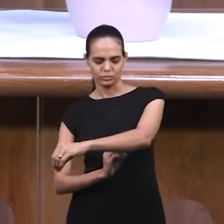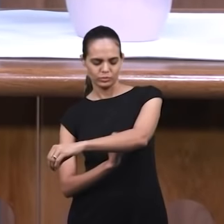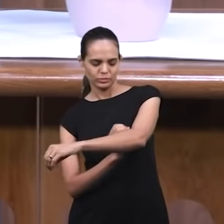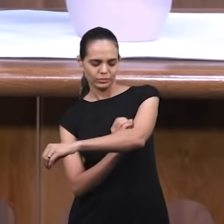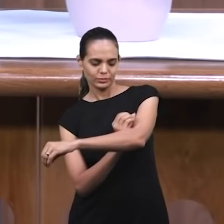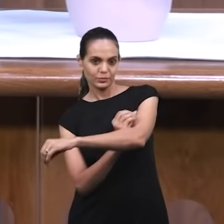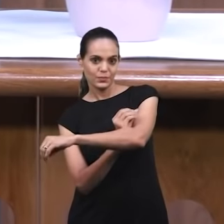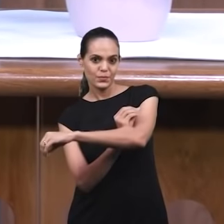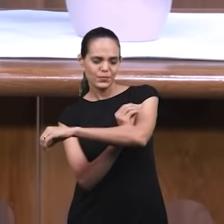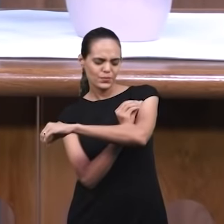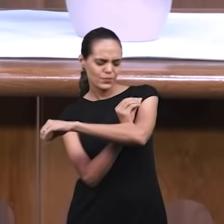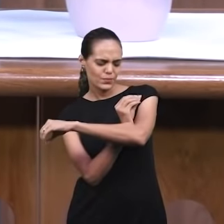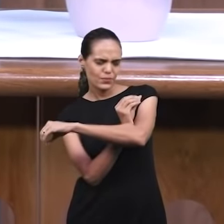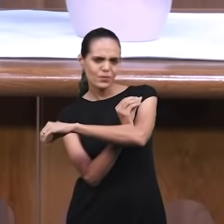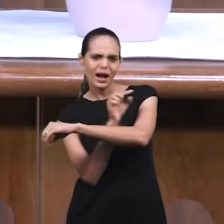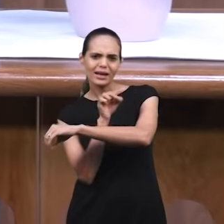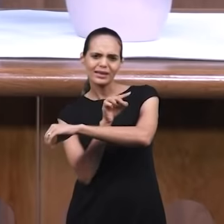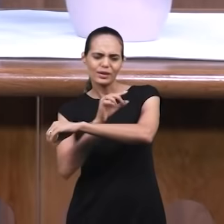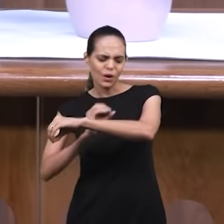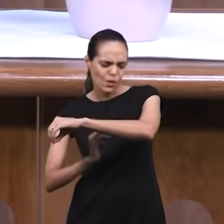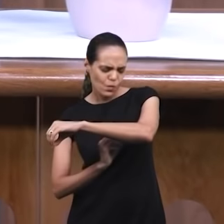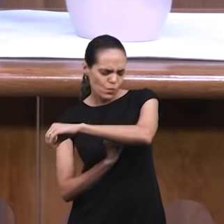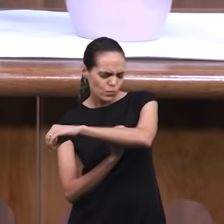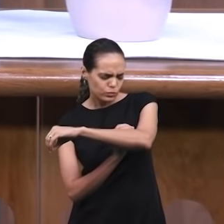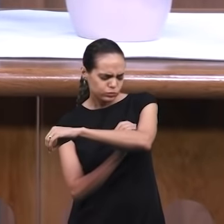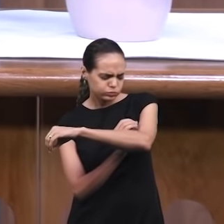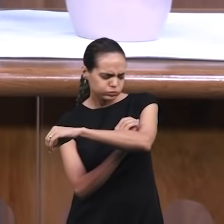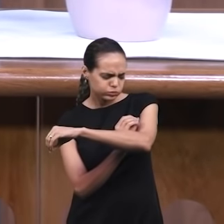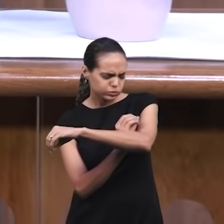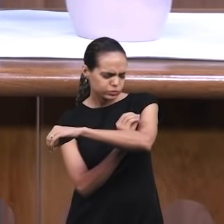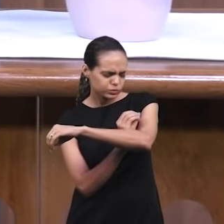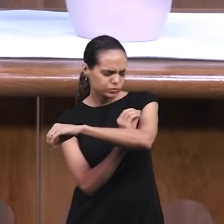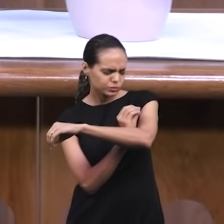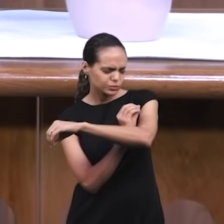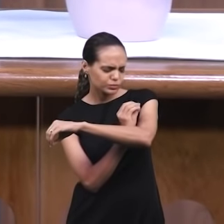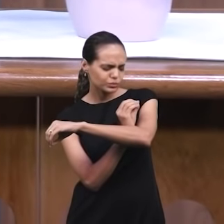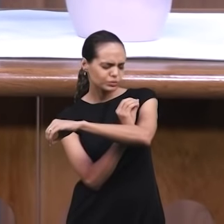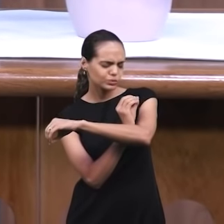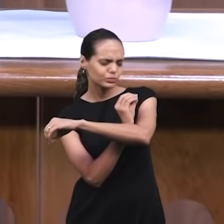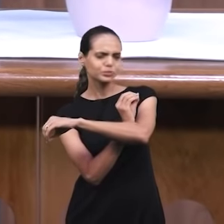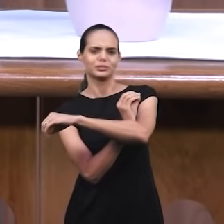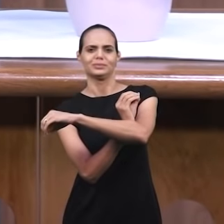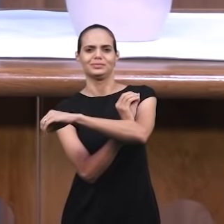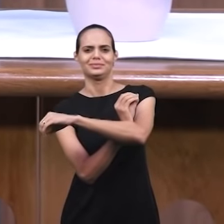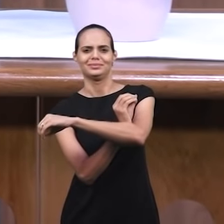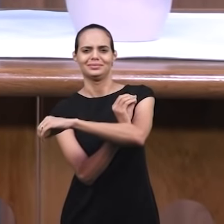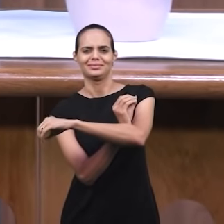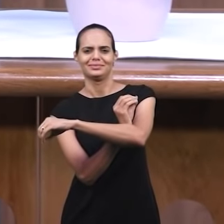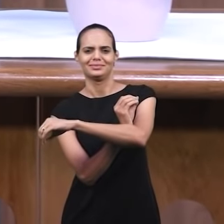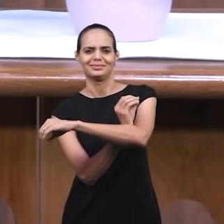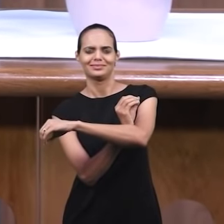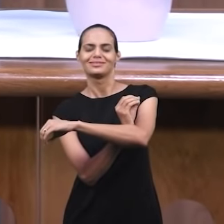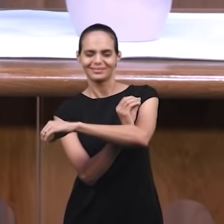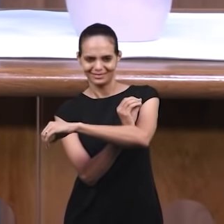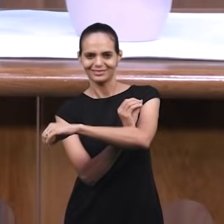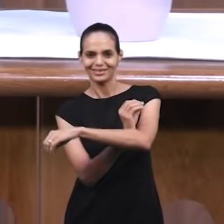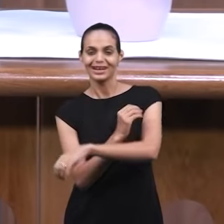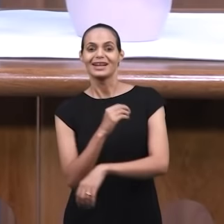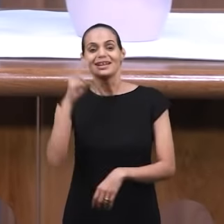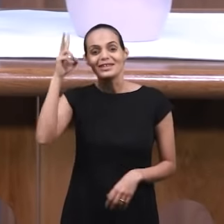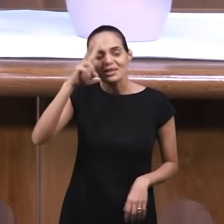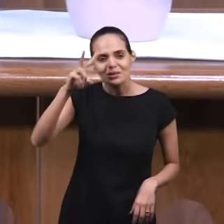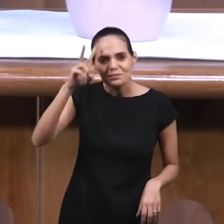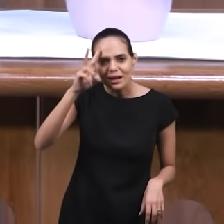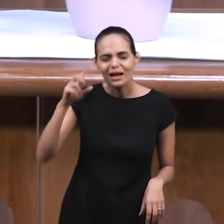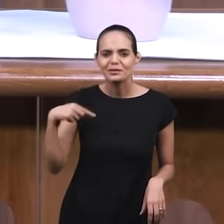sol. A expressão "desde o nascimento do sol" nos faz lembrar exatamente aquilo que acontece conosco sem